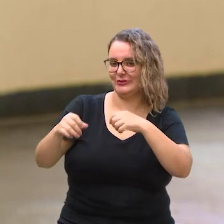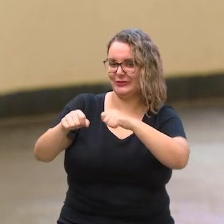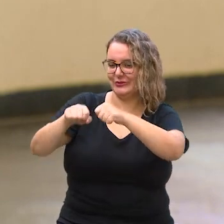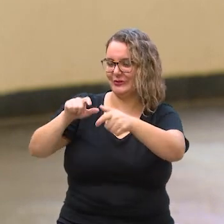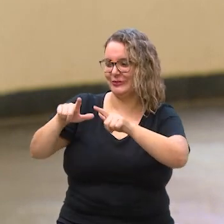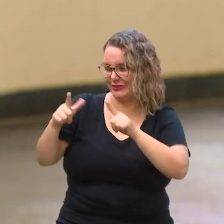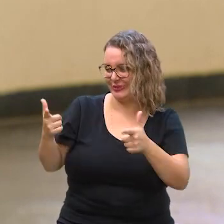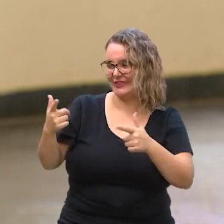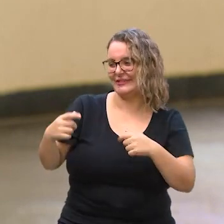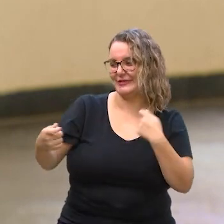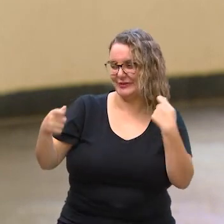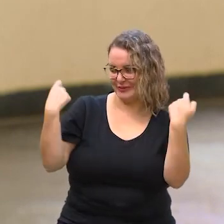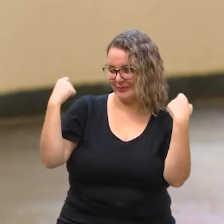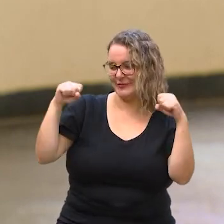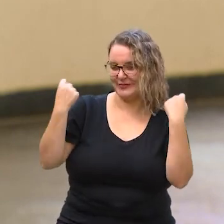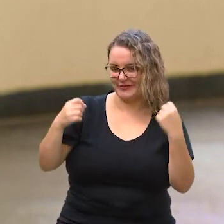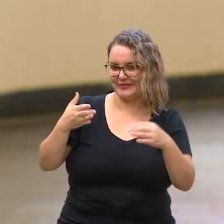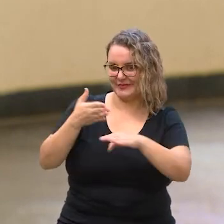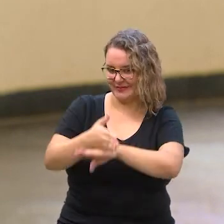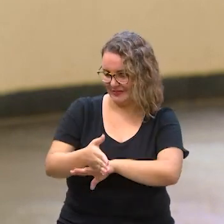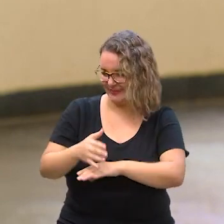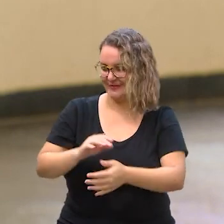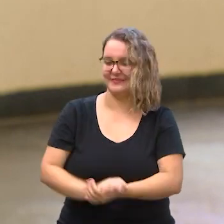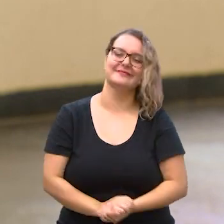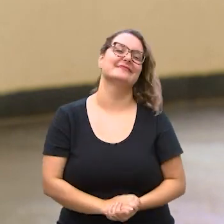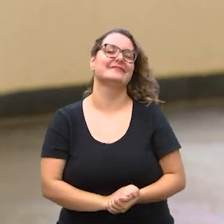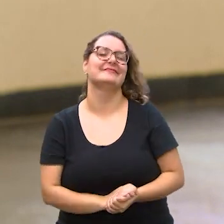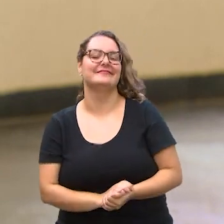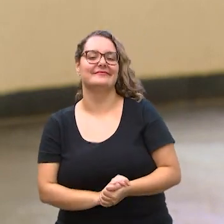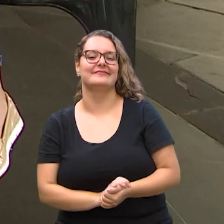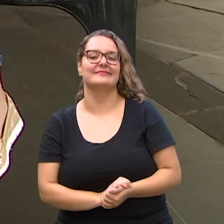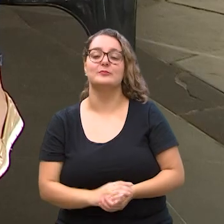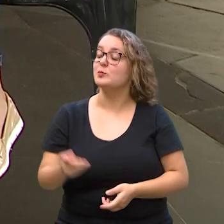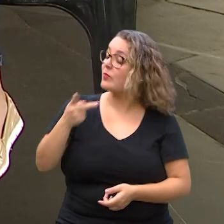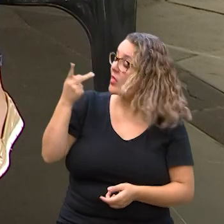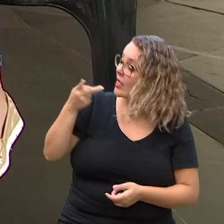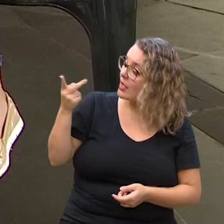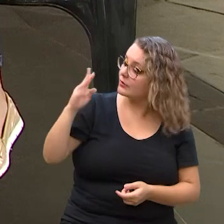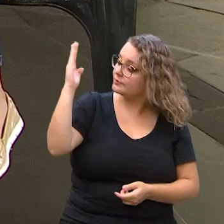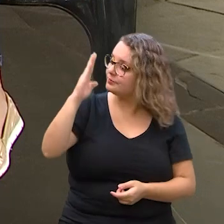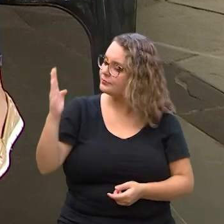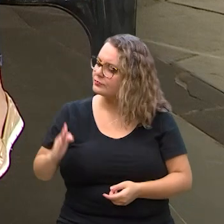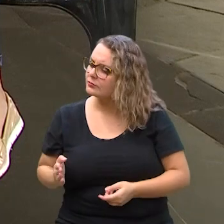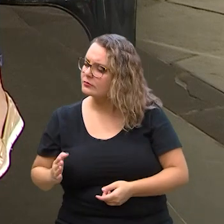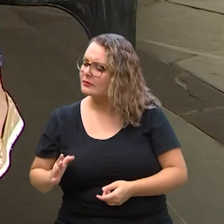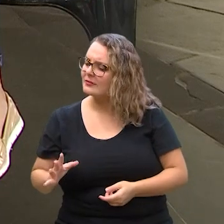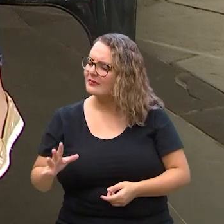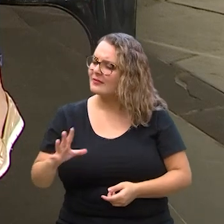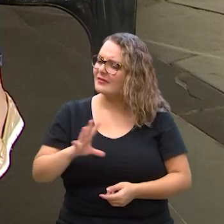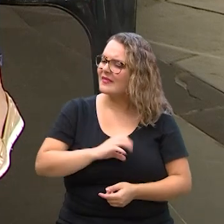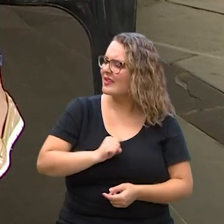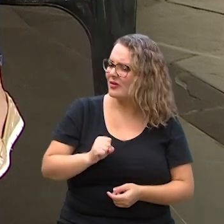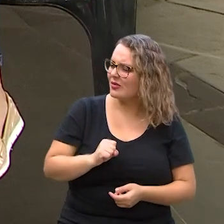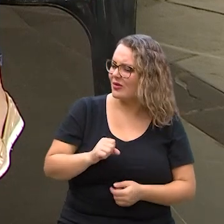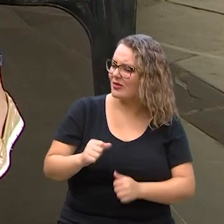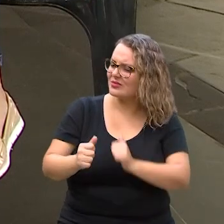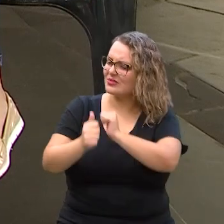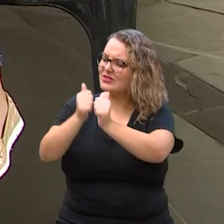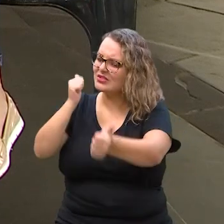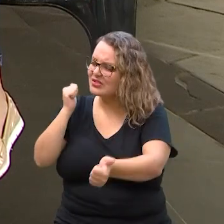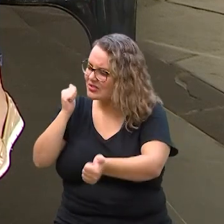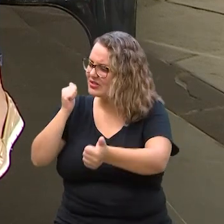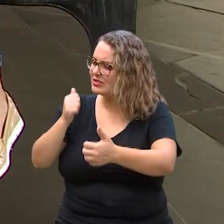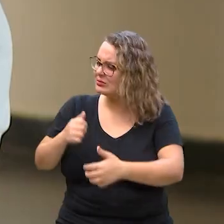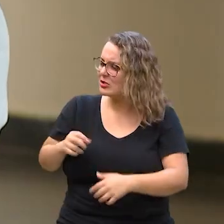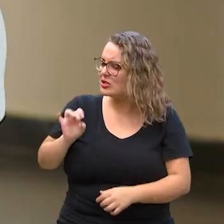aí nessa modalidade. Dizem que brasileiro não gosta muito de esporte, que ele gosta de vencer. Você acha que está